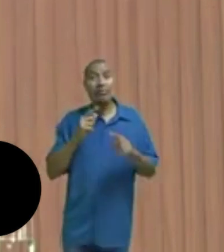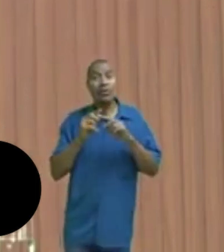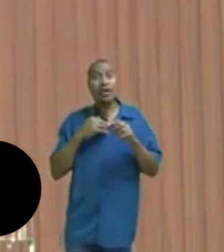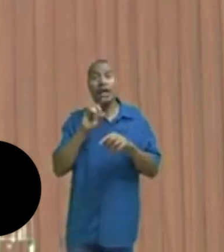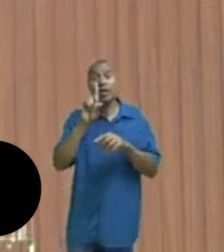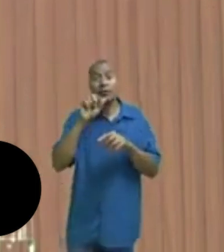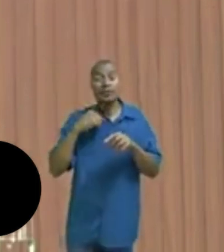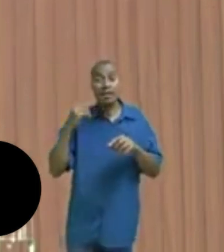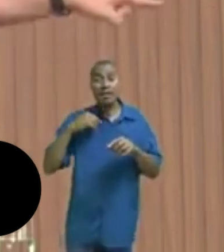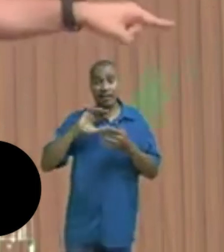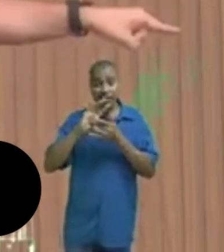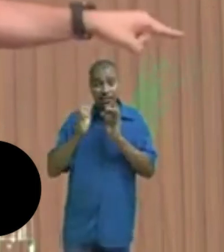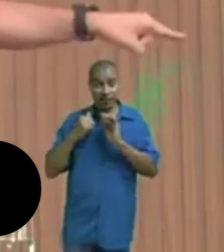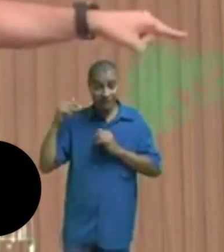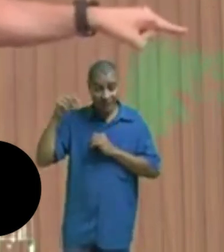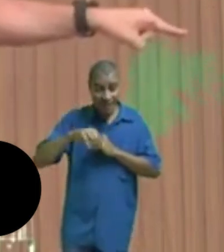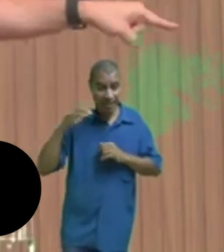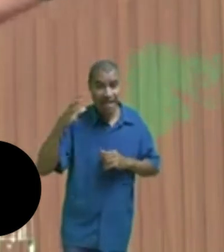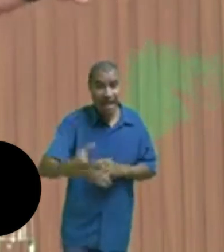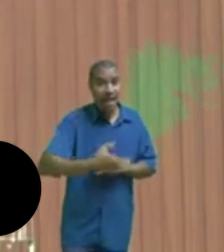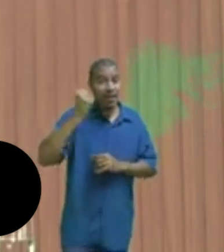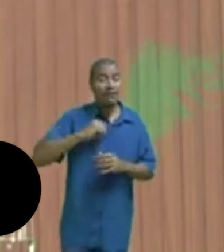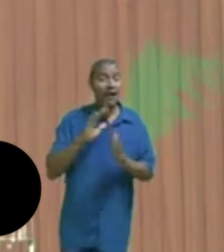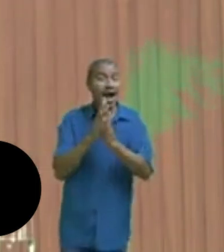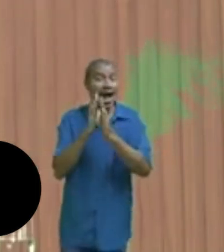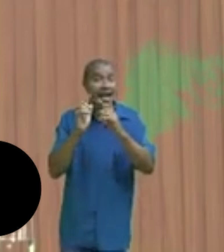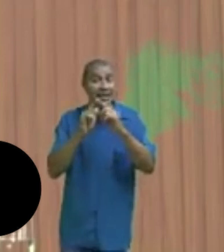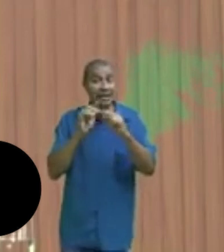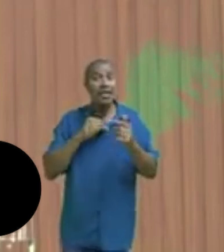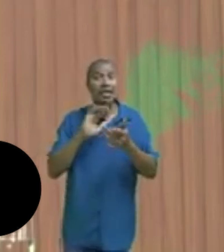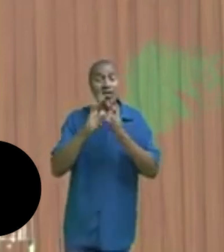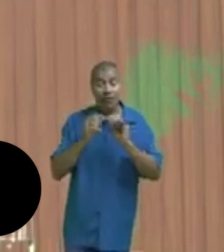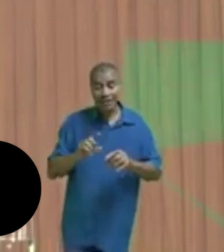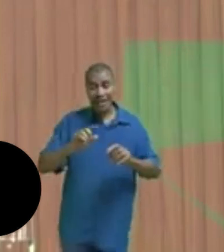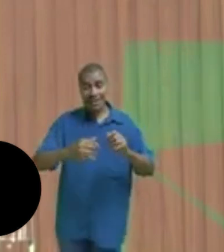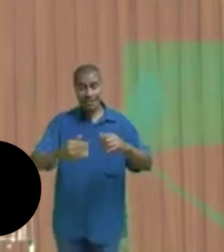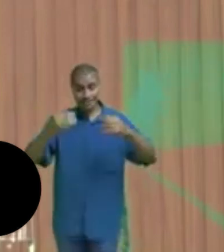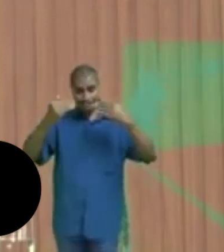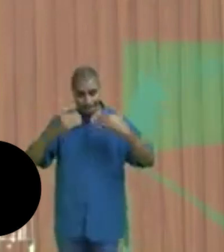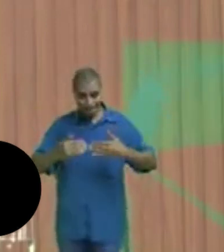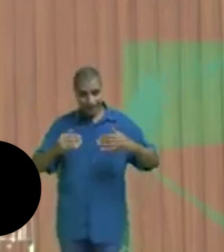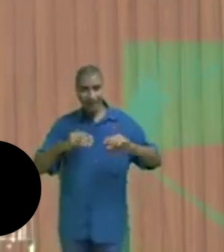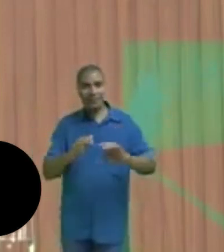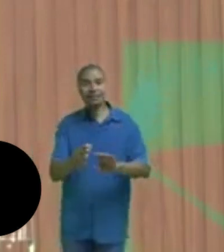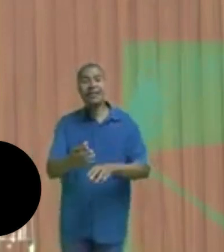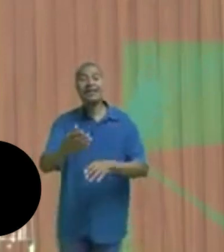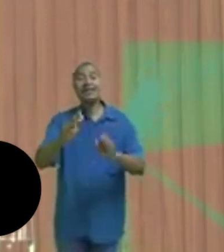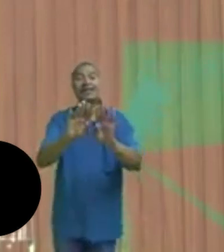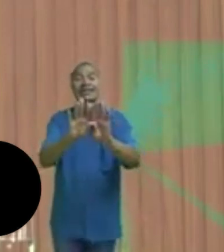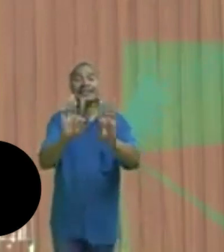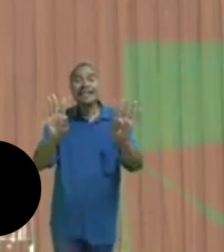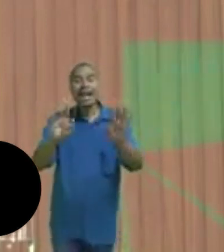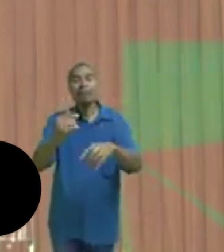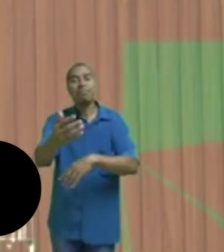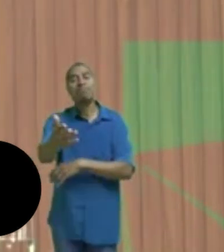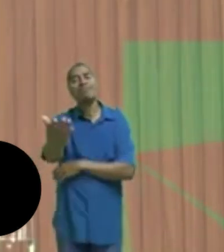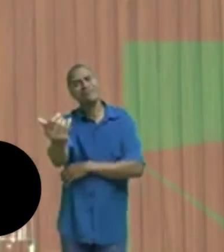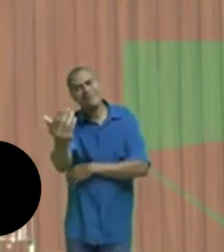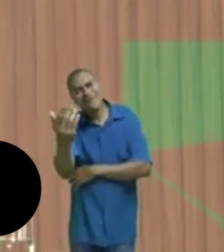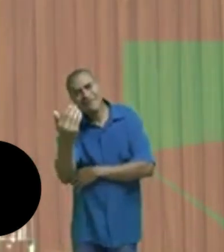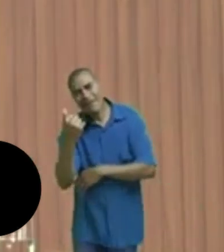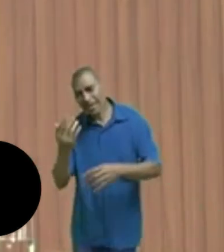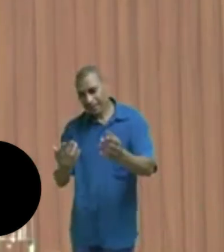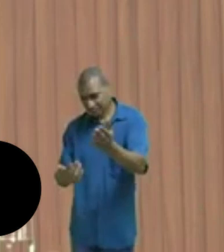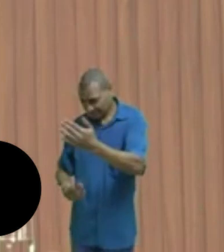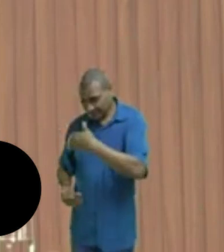Ele nos receberá na porta. Quando você virar o rosto, verá que Ele mesmo que te recebeu na porta está assentado no